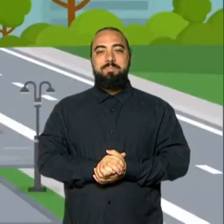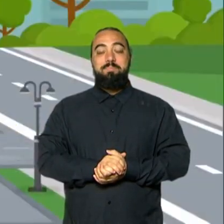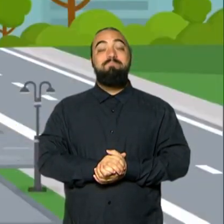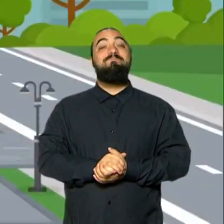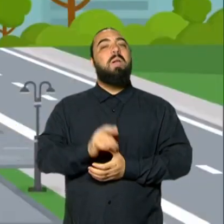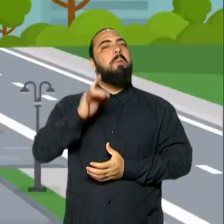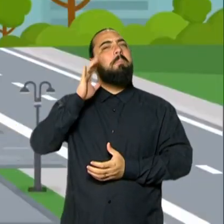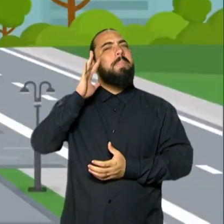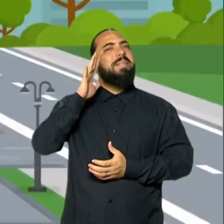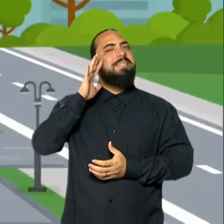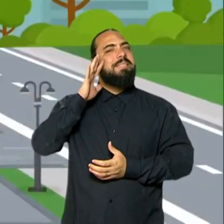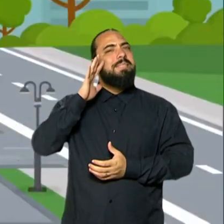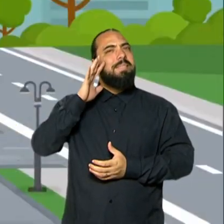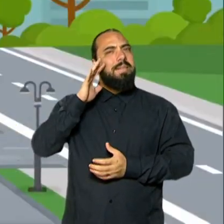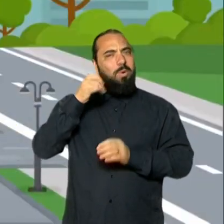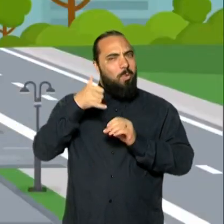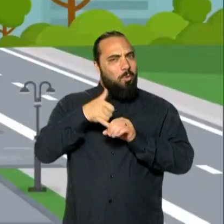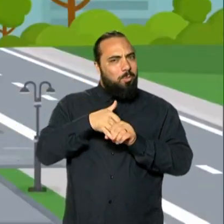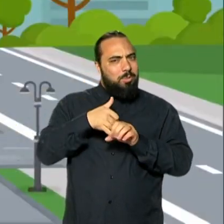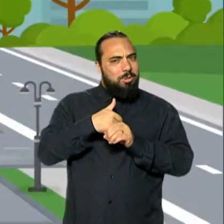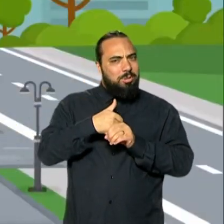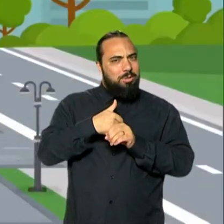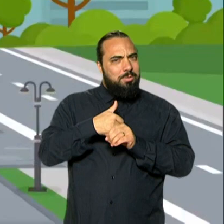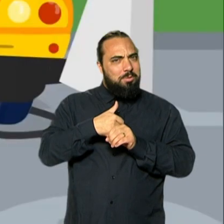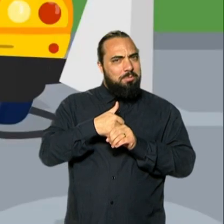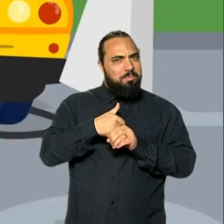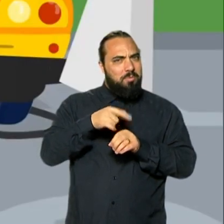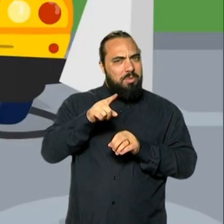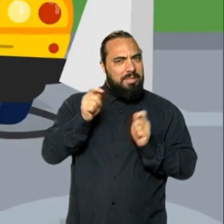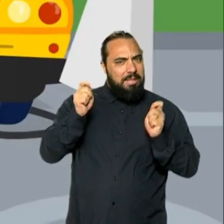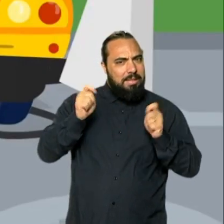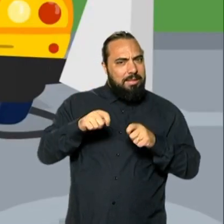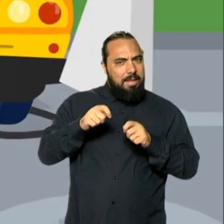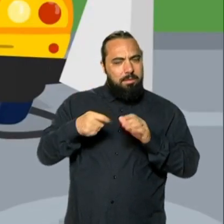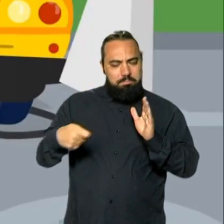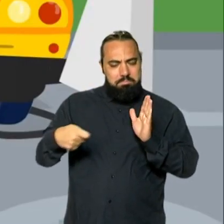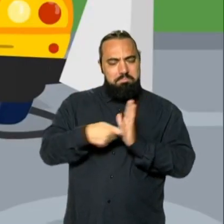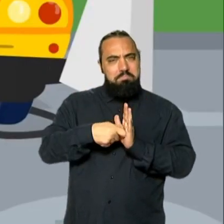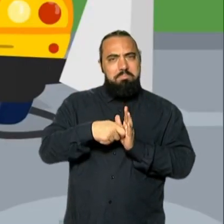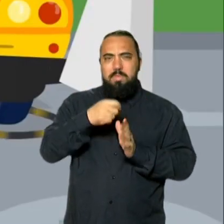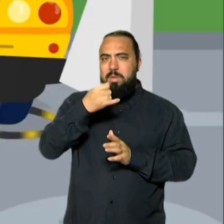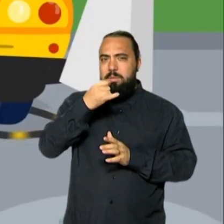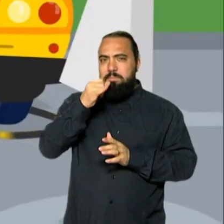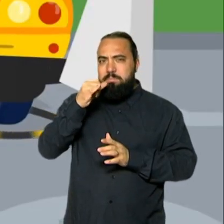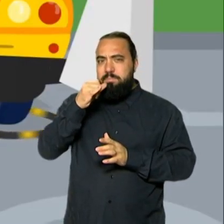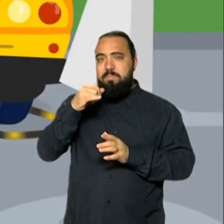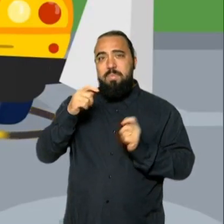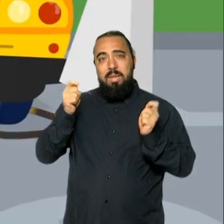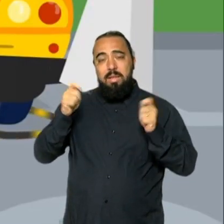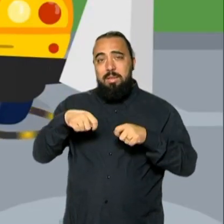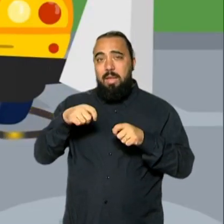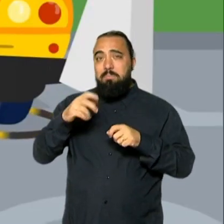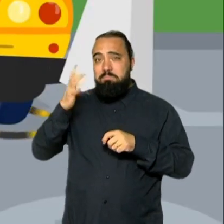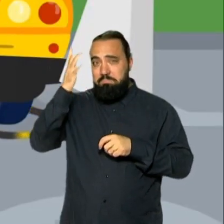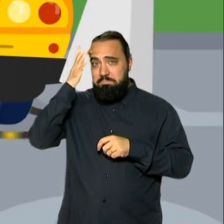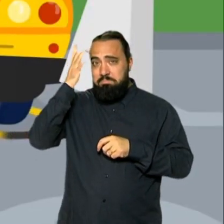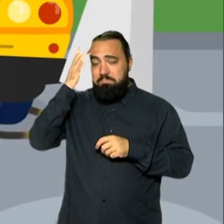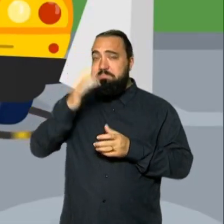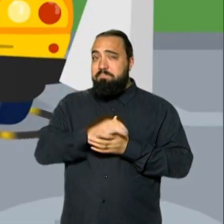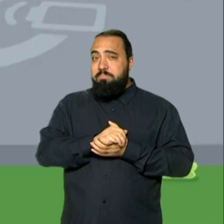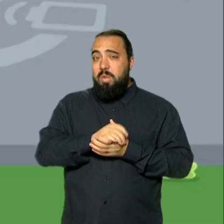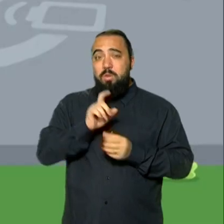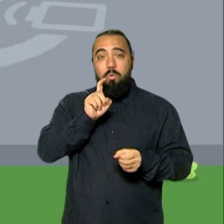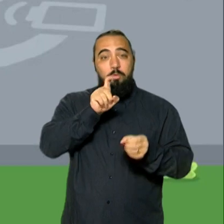Imagine se em vez de combustível derivado do petróleo, você pudesse abastecer o seu carro com um carregador inteligente e ainda